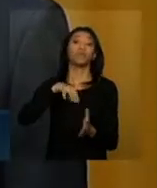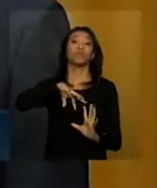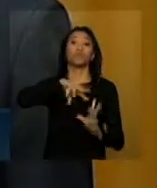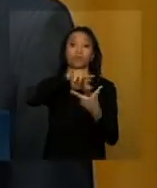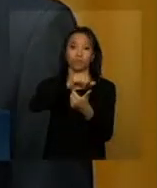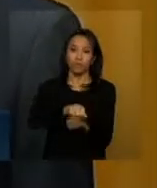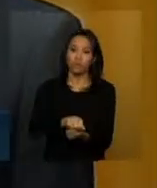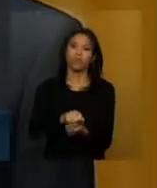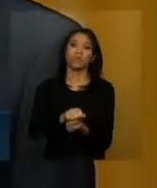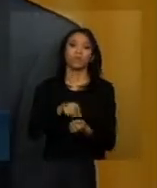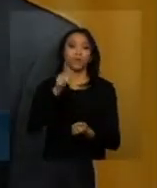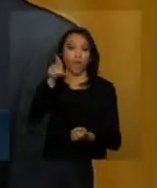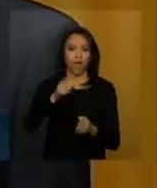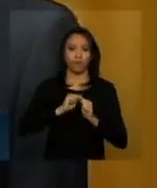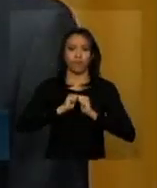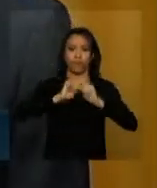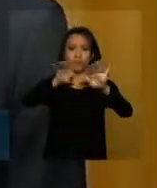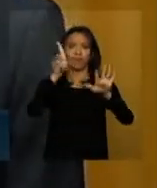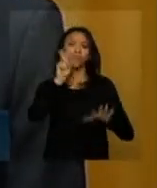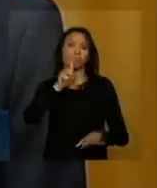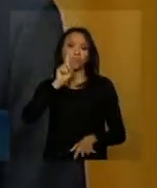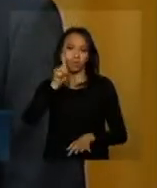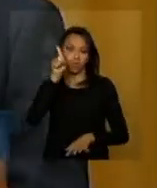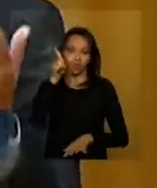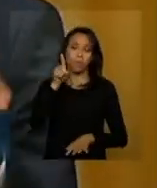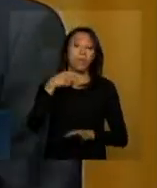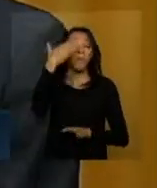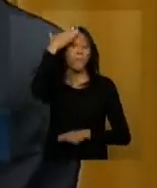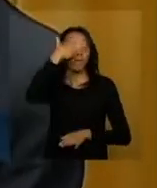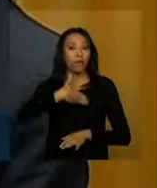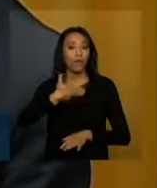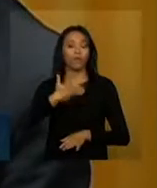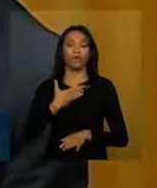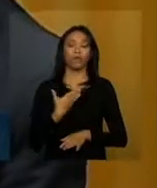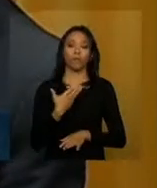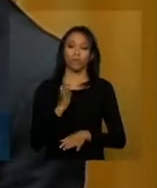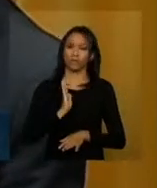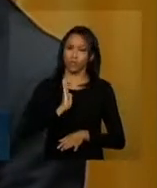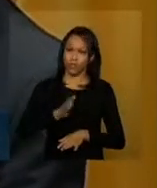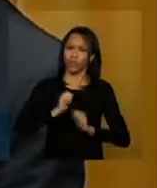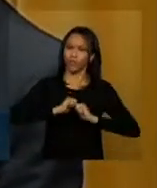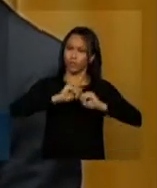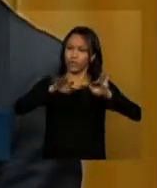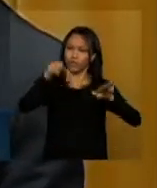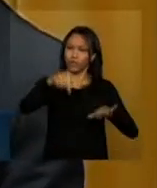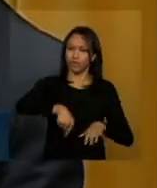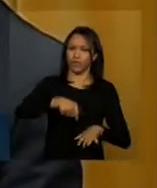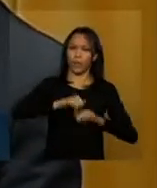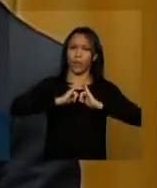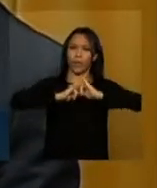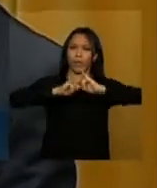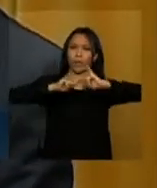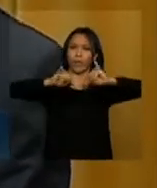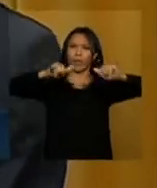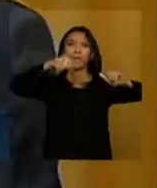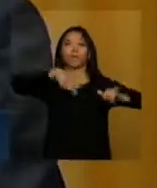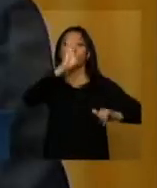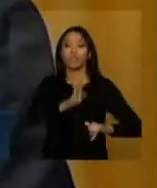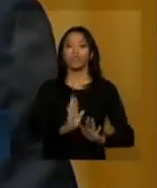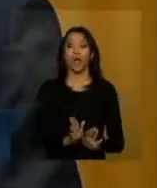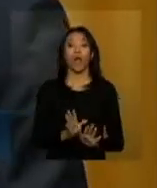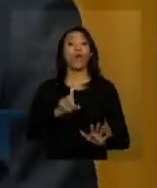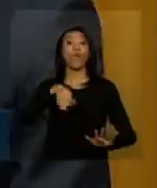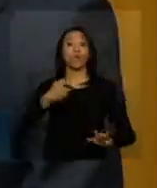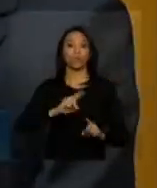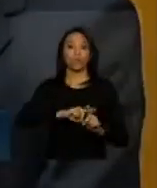Lancet, da Inglaterra, mais uma vez demonstra, foi bem divulgado no Brasil, que quando se soma o